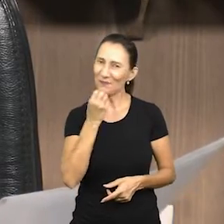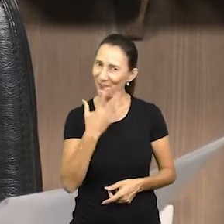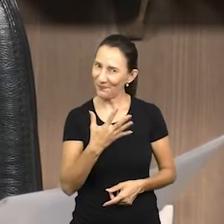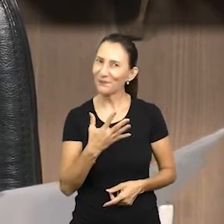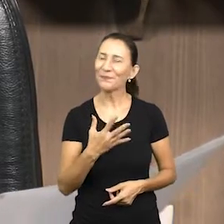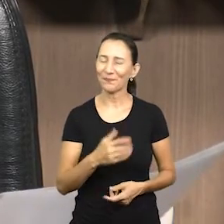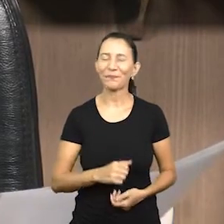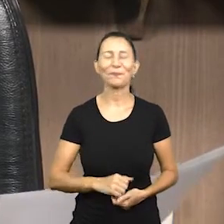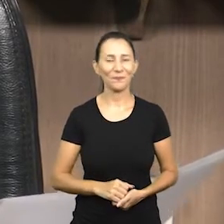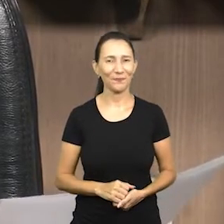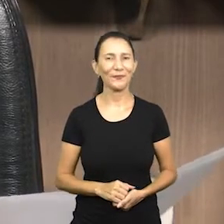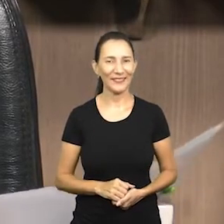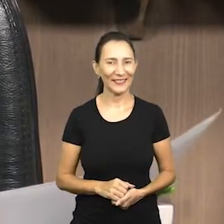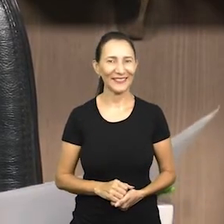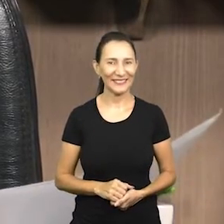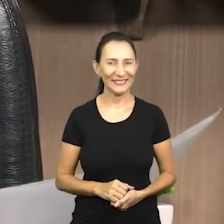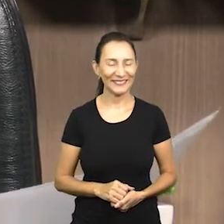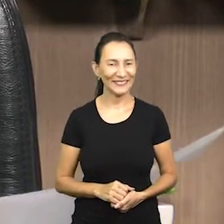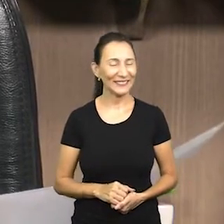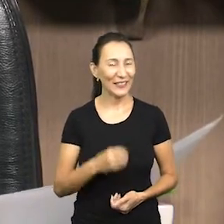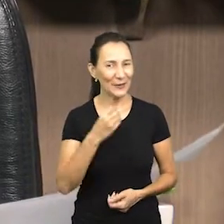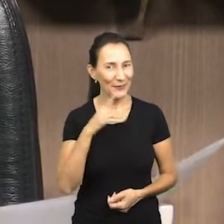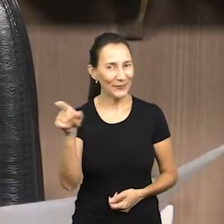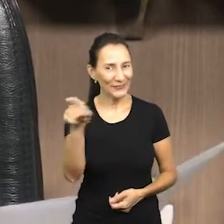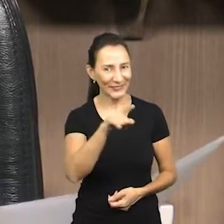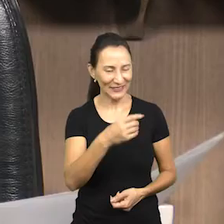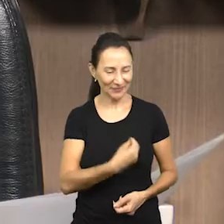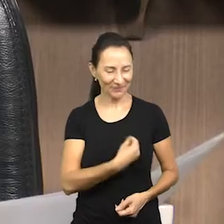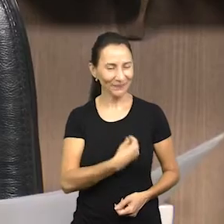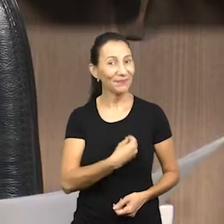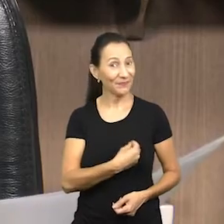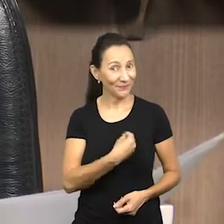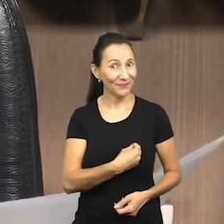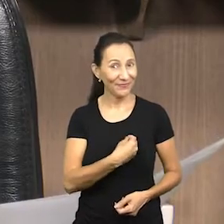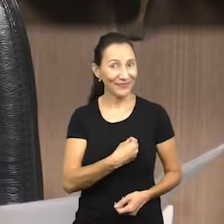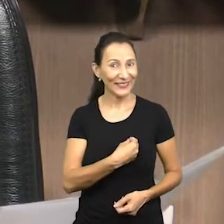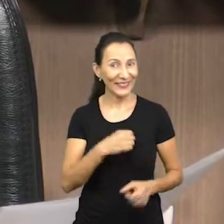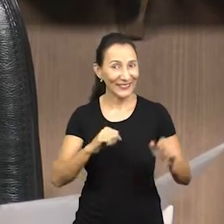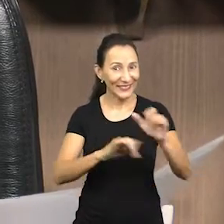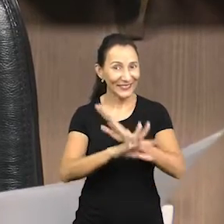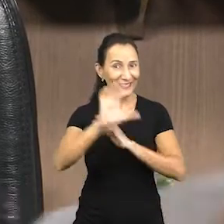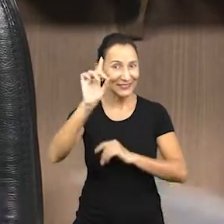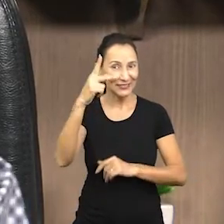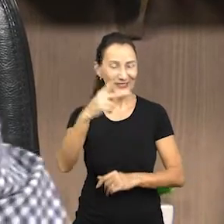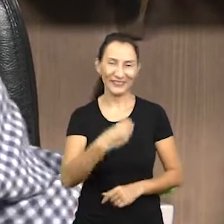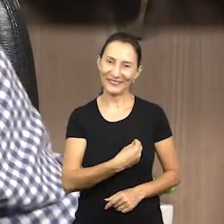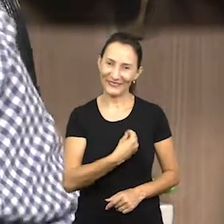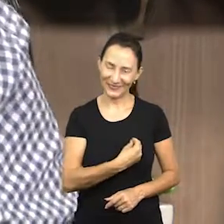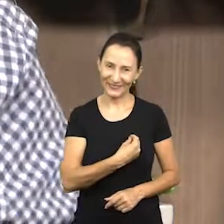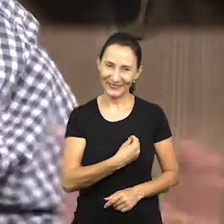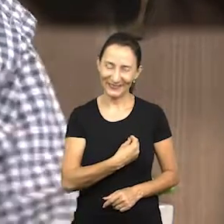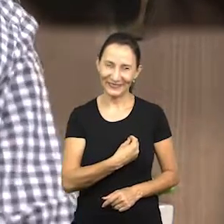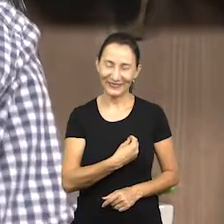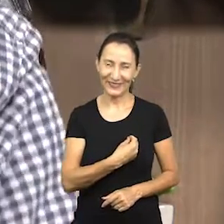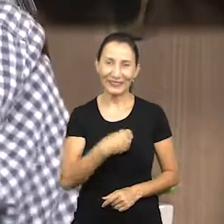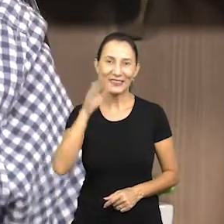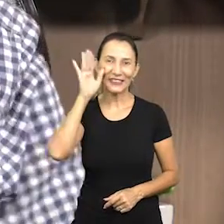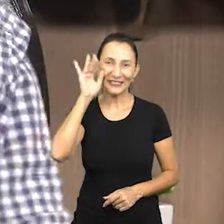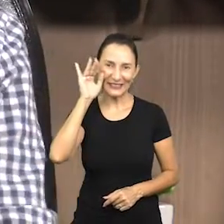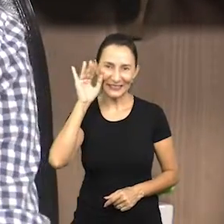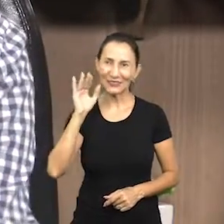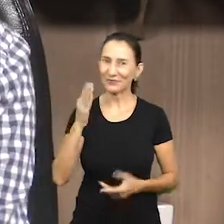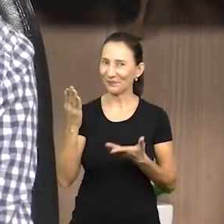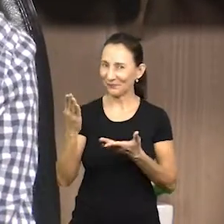hein? Que legal. Muito bom ter vocês aqui participando. Glória a Deus pela sua vida. Vamos